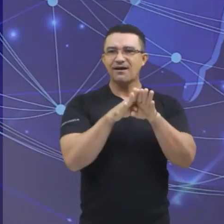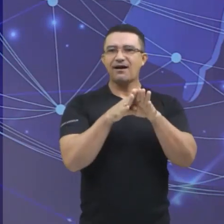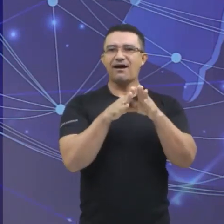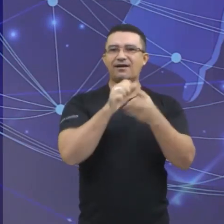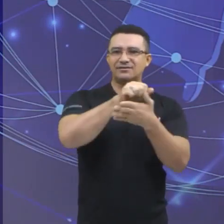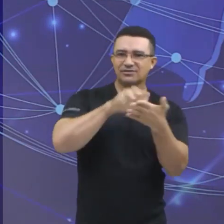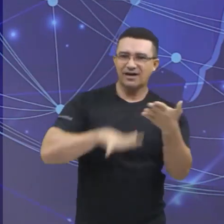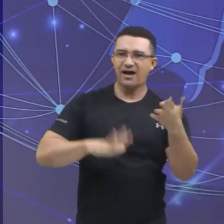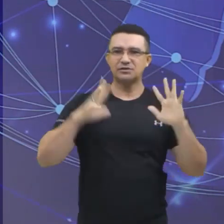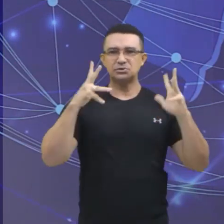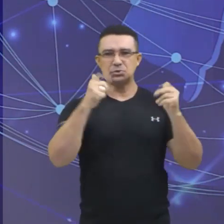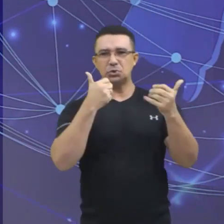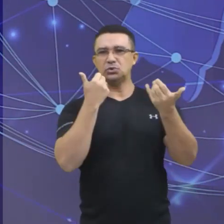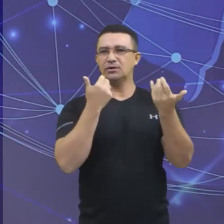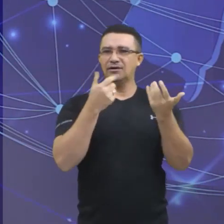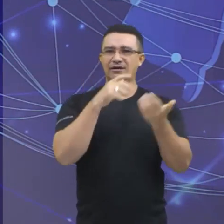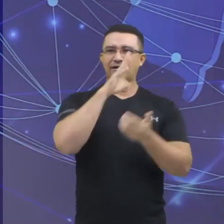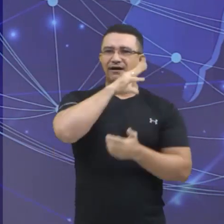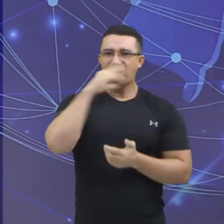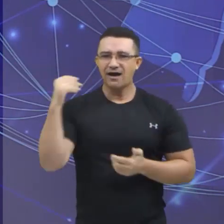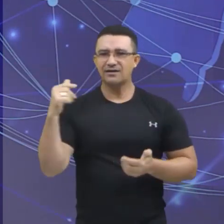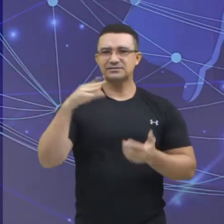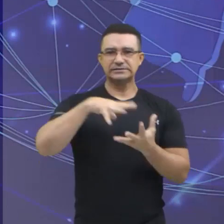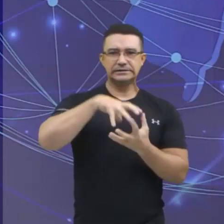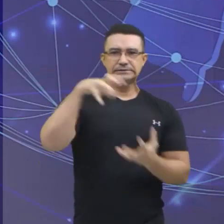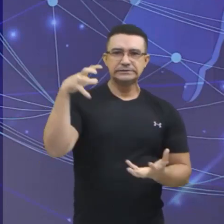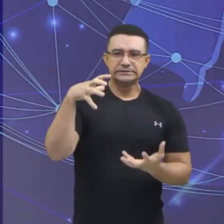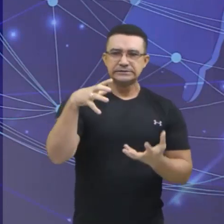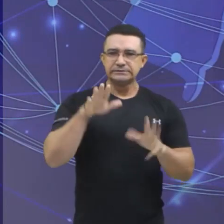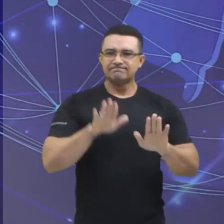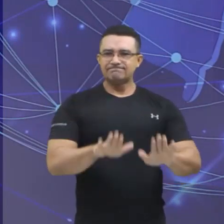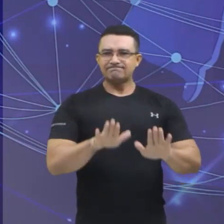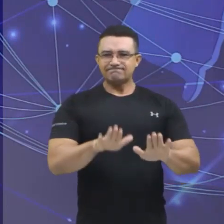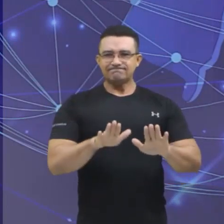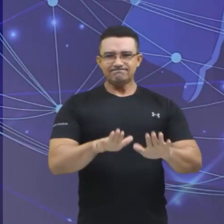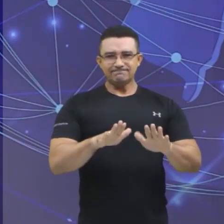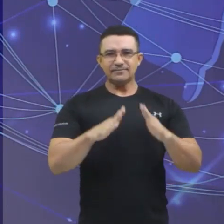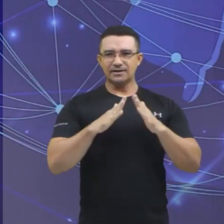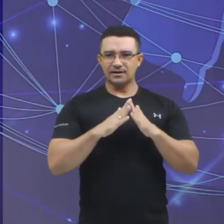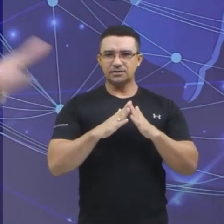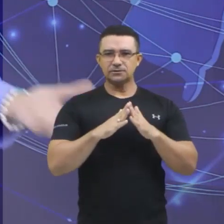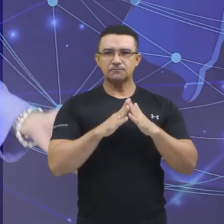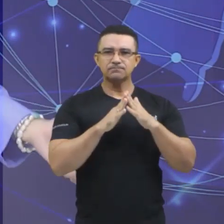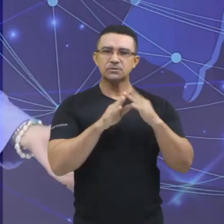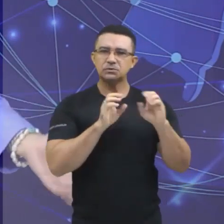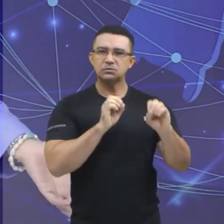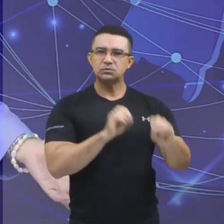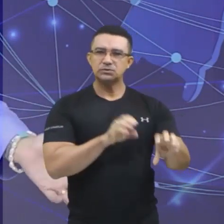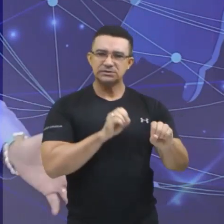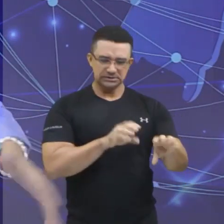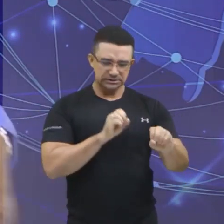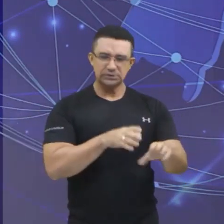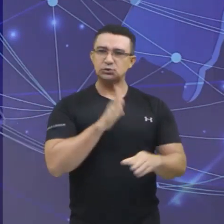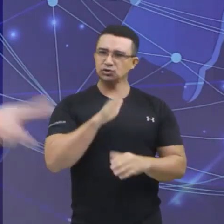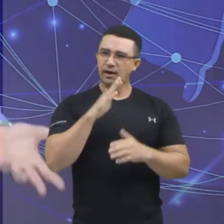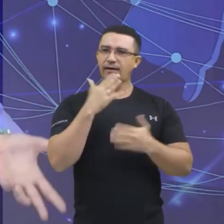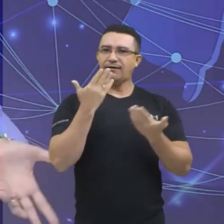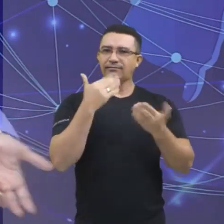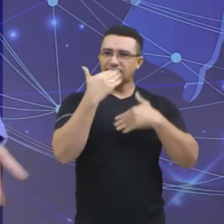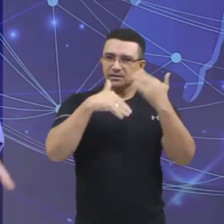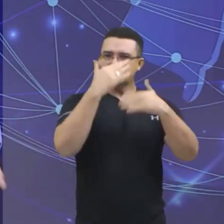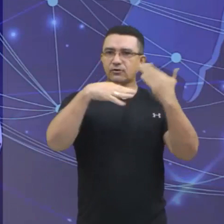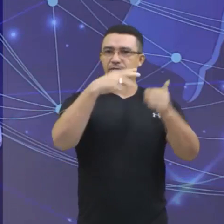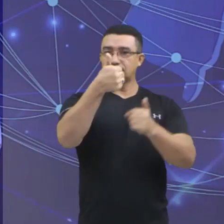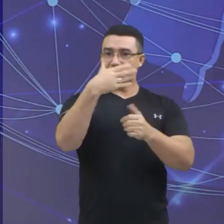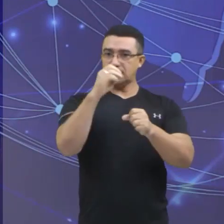atividades, crianças, adolescentes e adultos passaram a ficar em casa, o ensino remoto, que já vem sendo desenvolvido há mais de